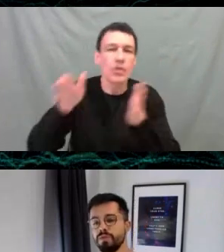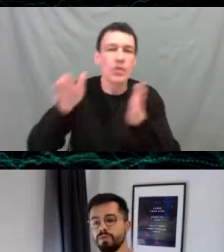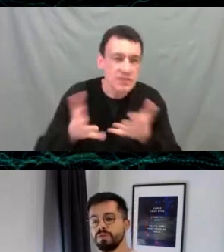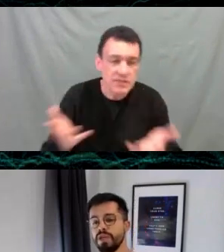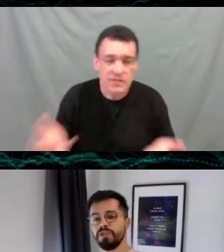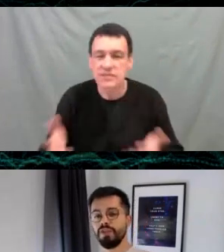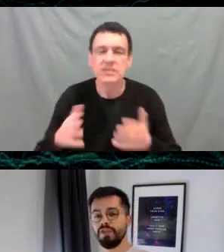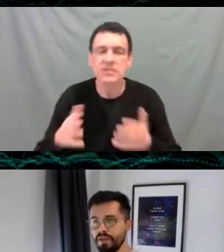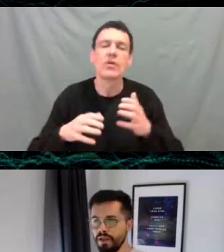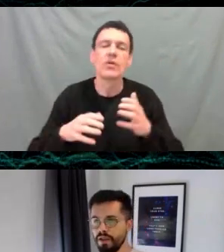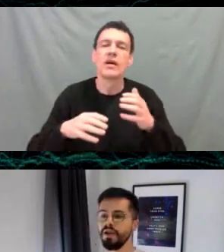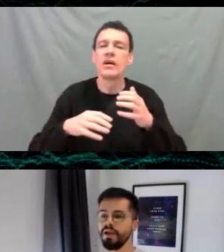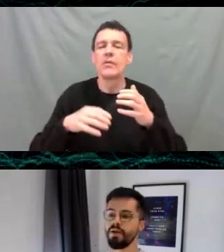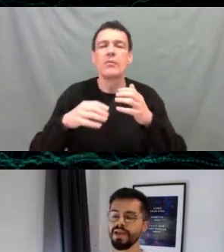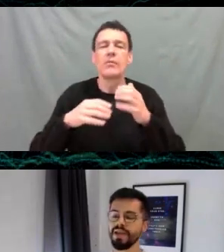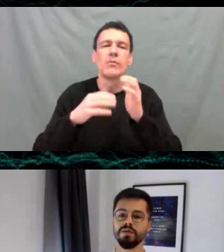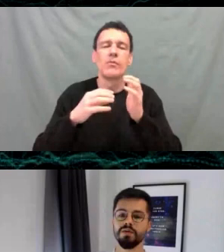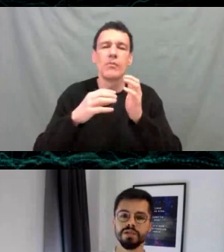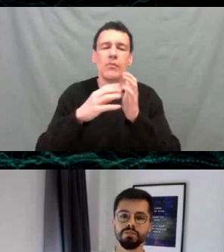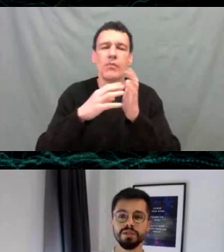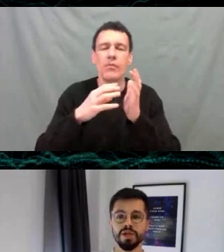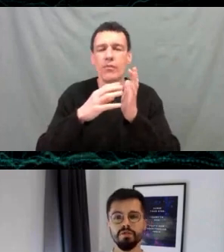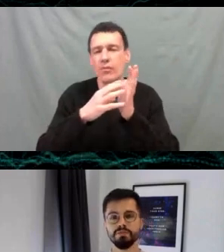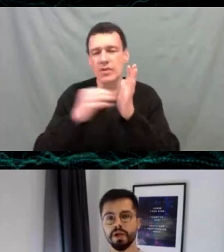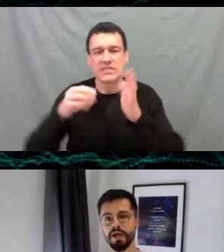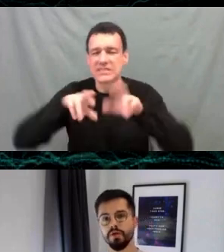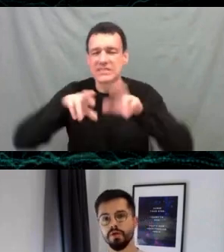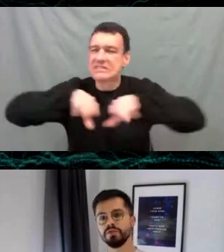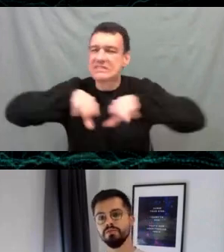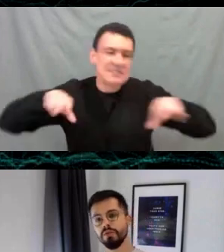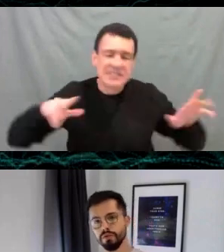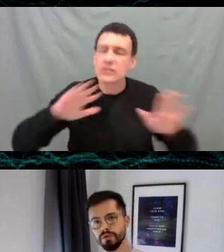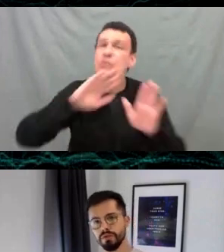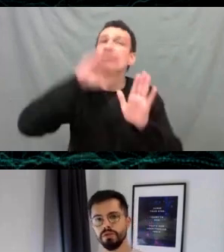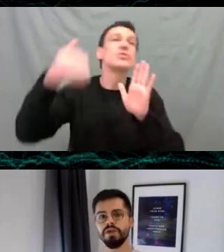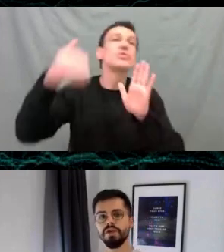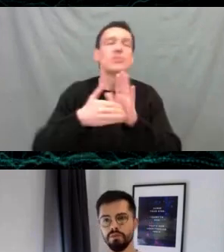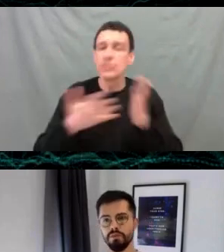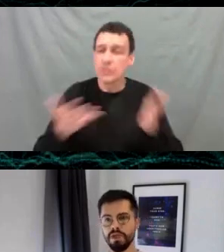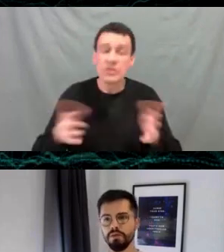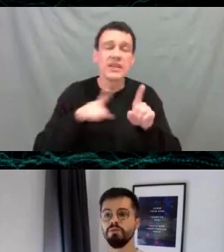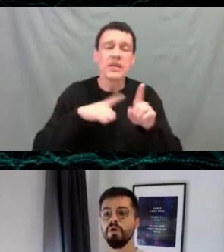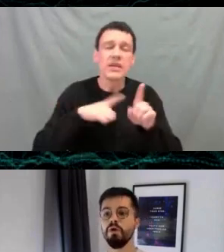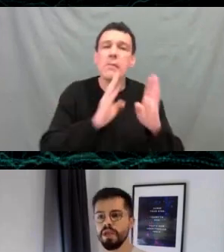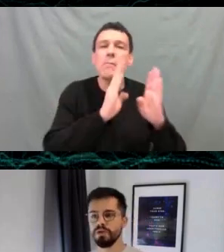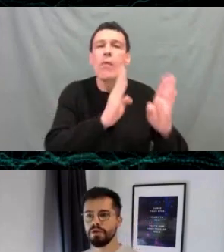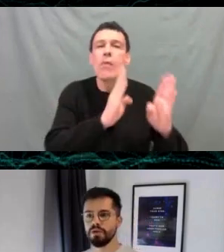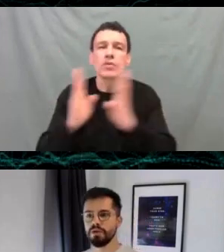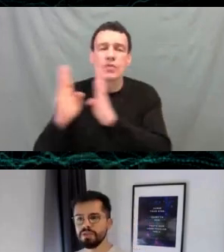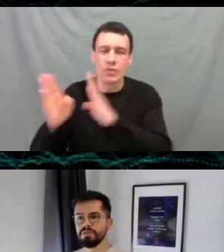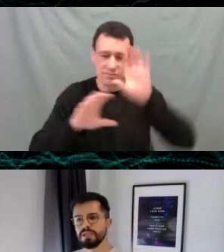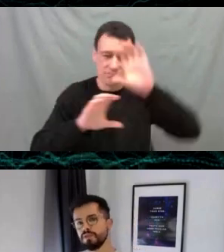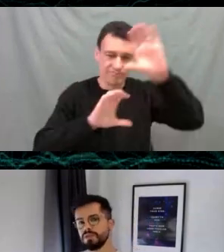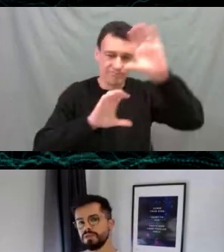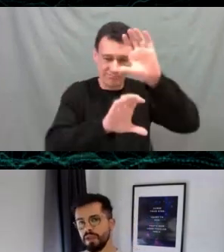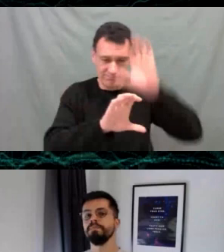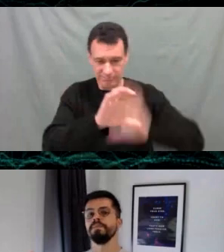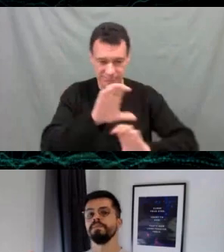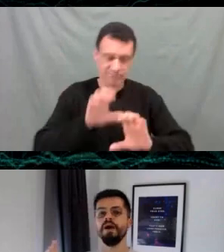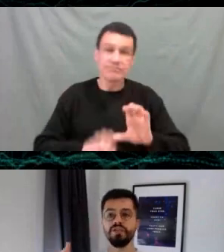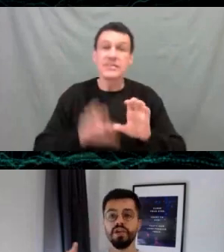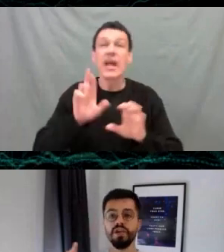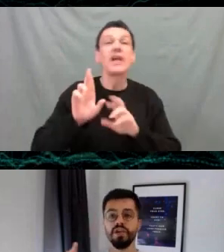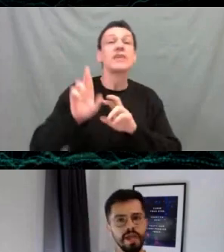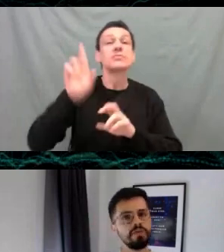módulos que vão só os módulos que a gente tem né E quem são os responsáveis por cada um dos módulos que Nós criamos né normalmente em algumas empresas